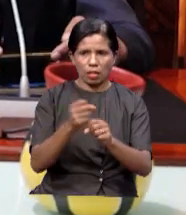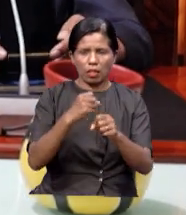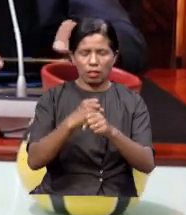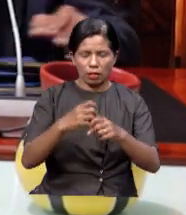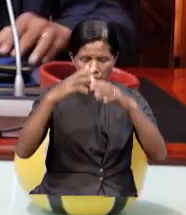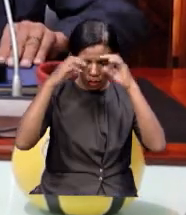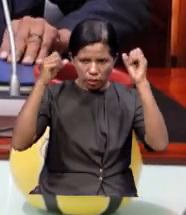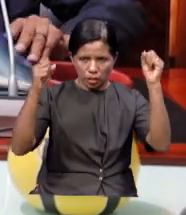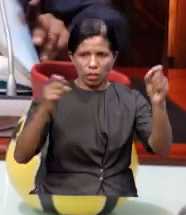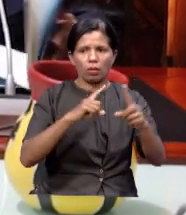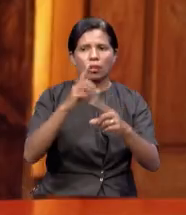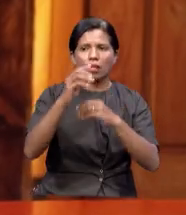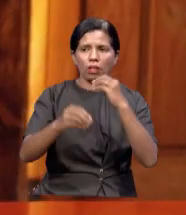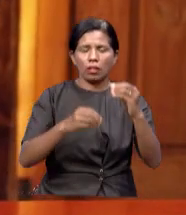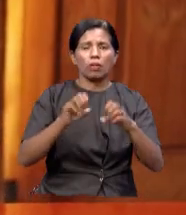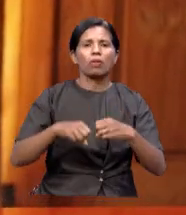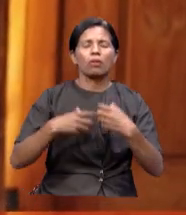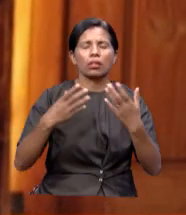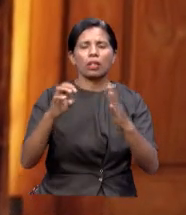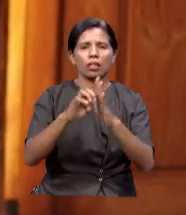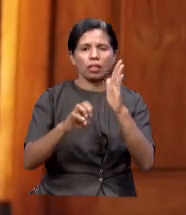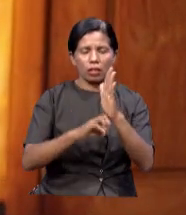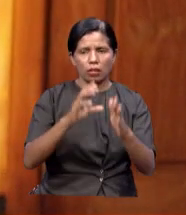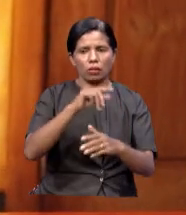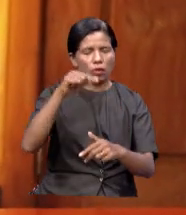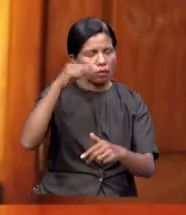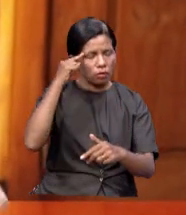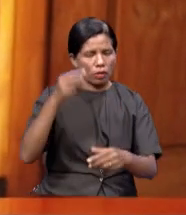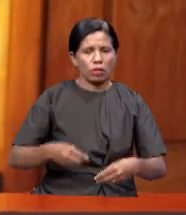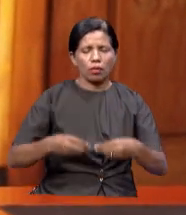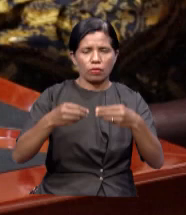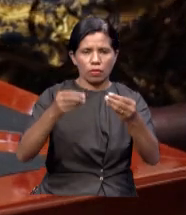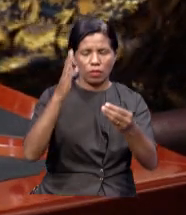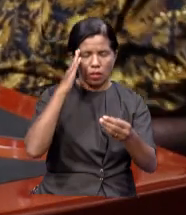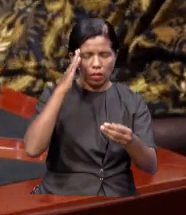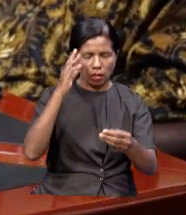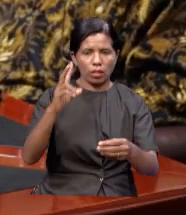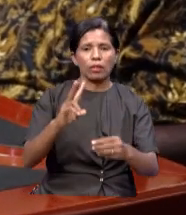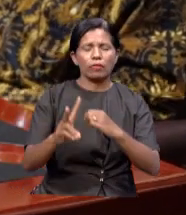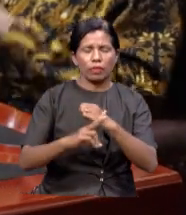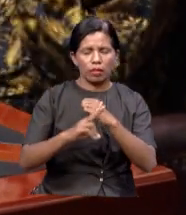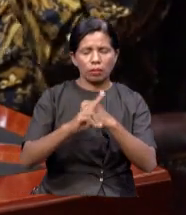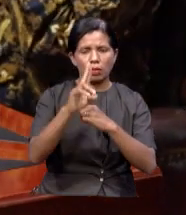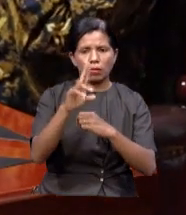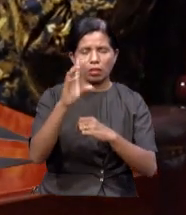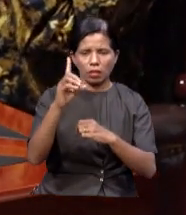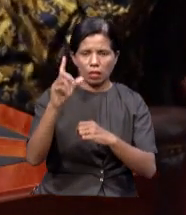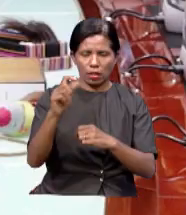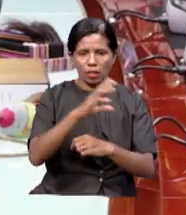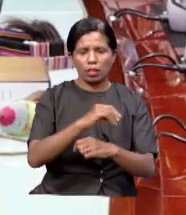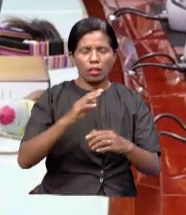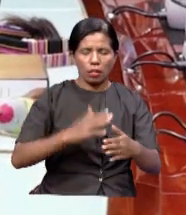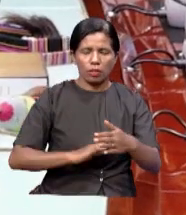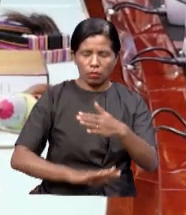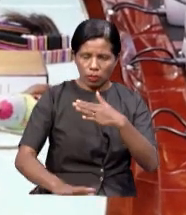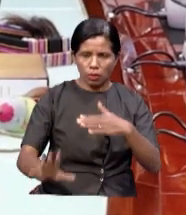República, Rodicolia Conabá, o ensaio estado no governo, atufou reconhecimento da vítima udetista Cira, de BC Mores, no Balum, Nebe